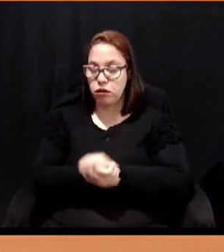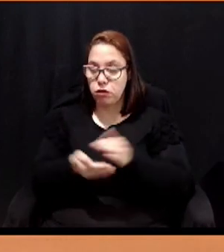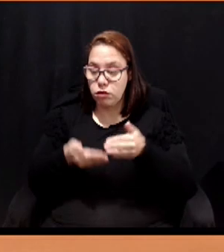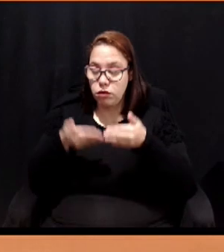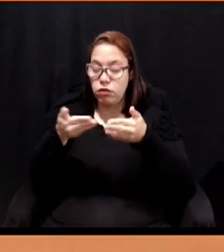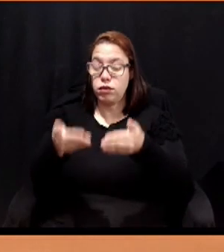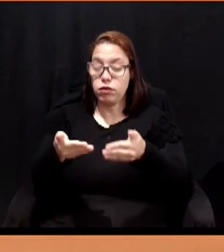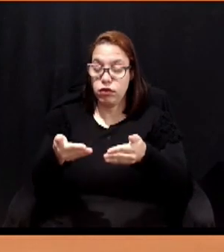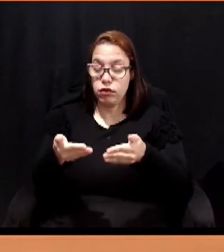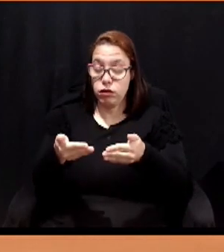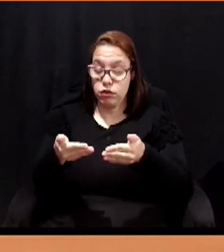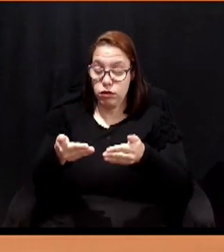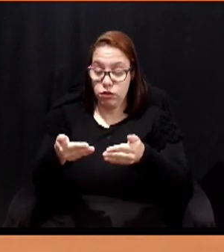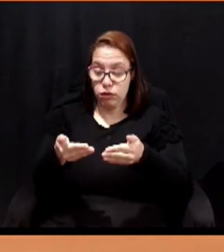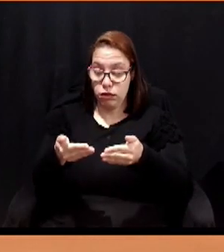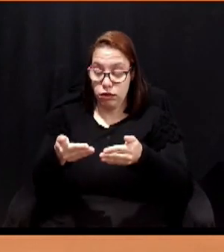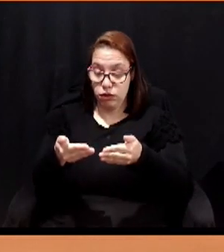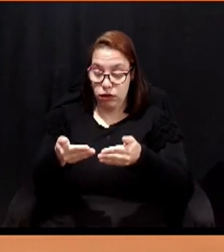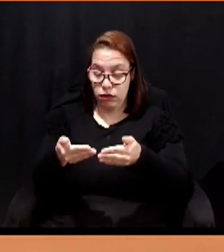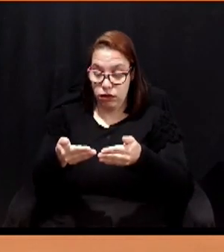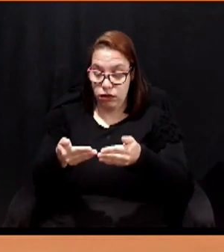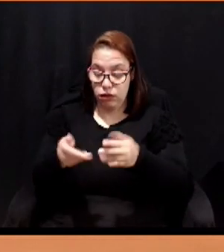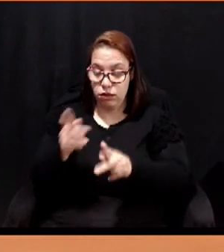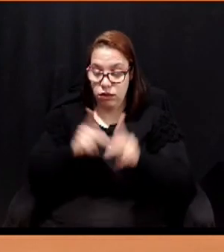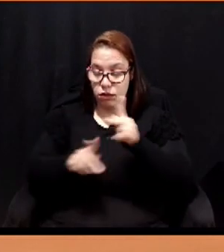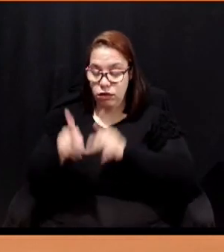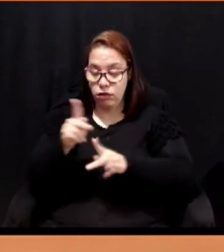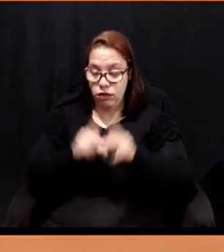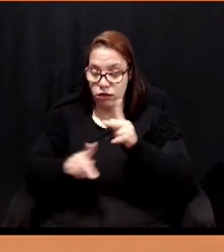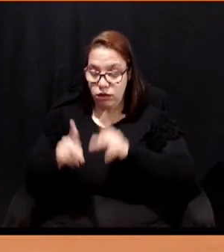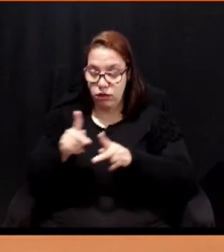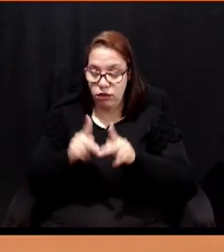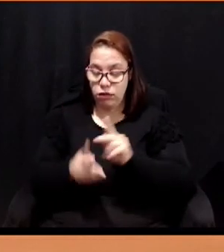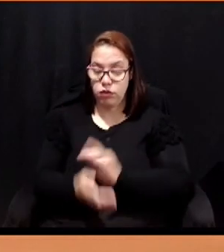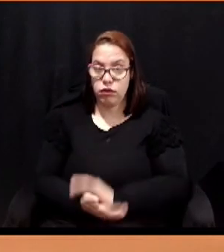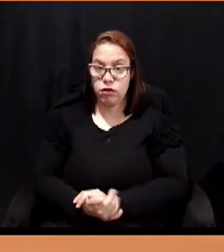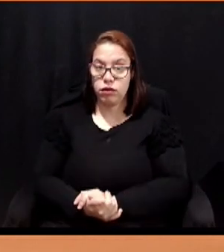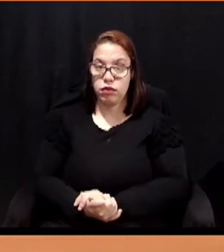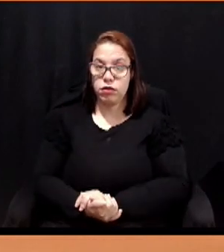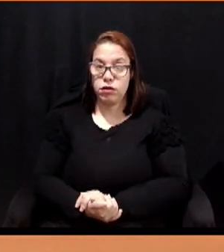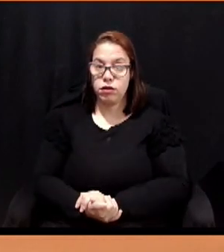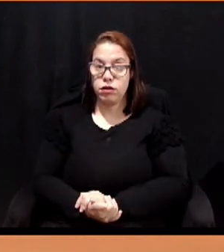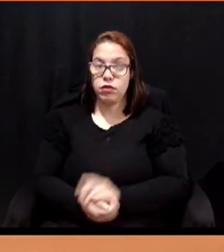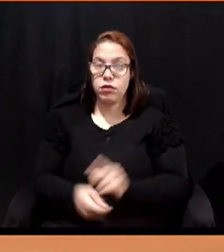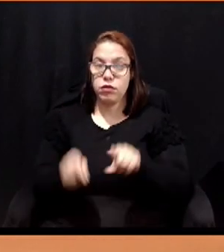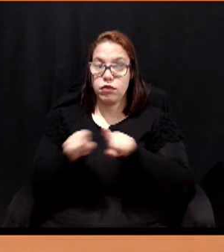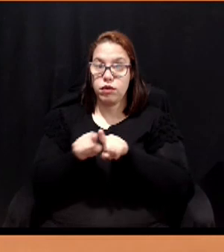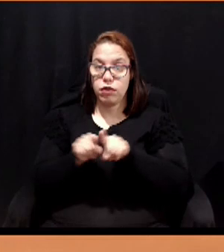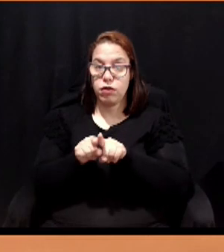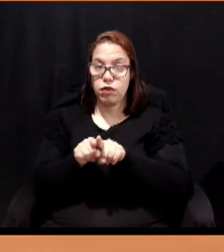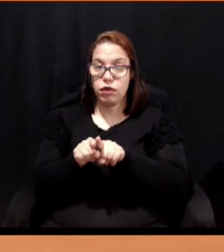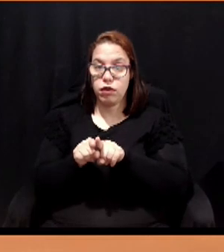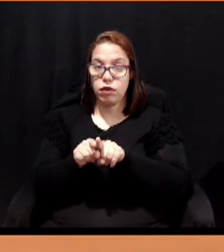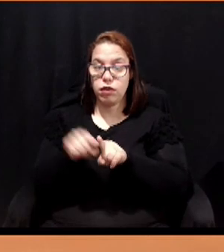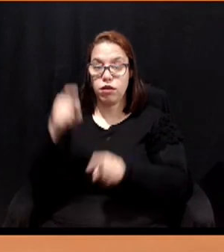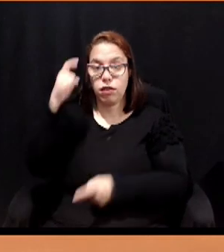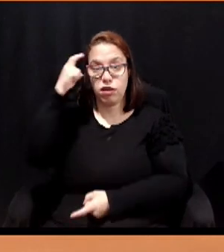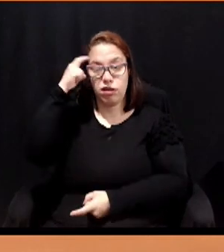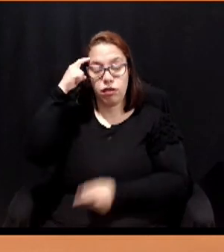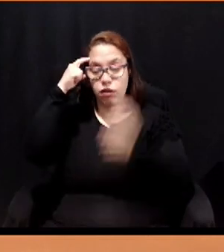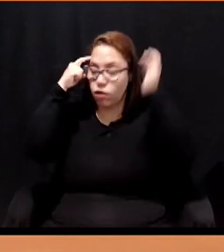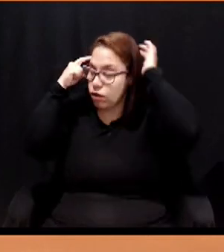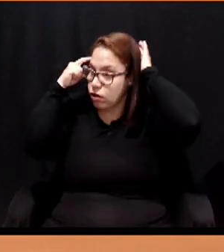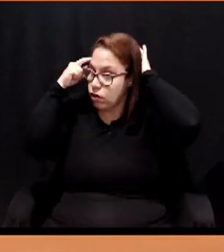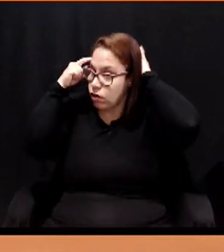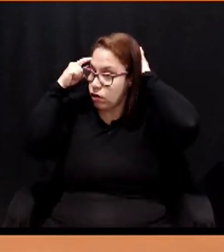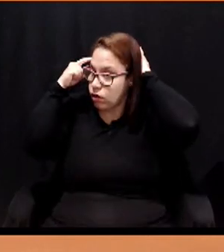para a população, né? E também pensar, como eu não li